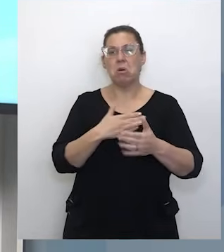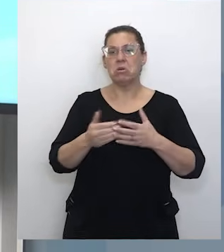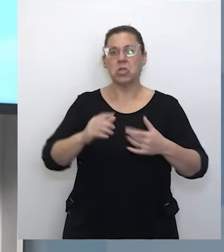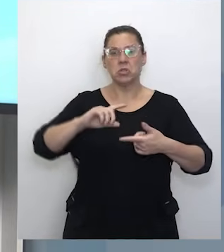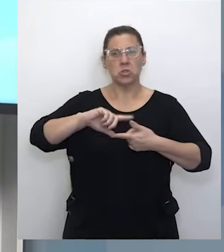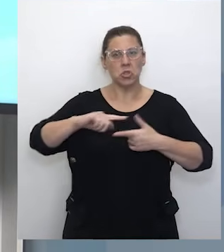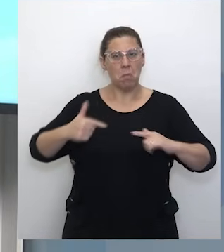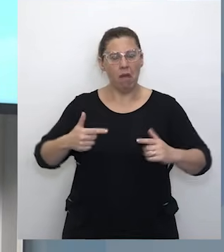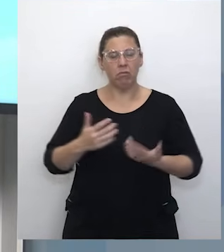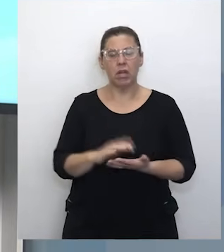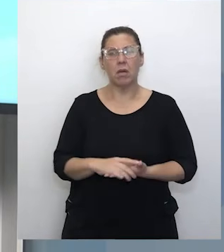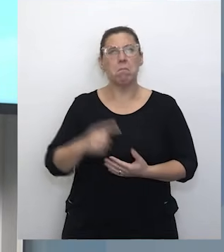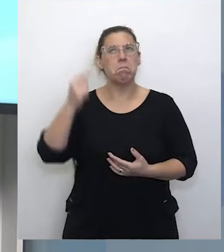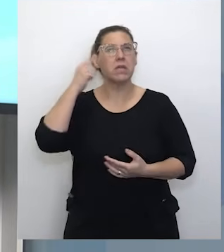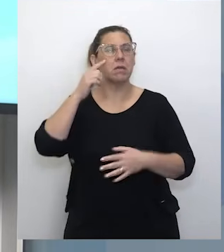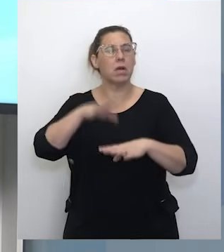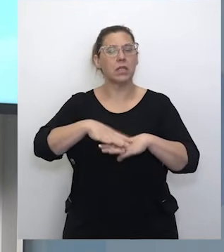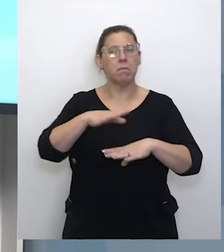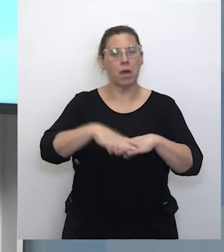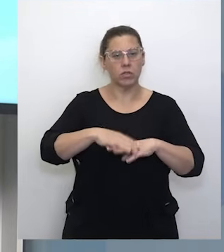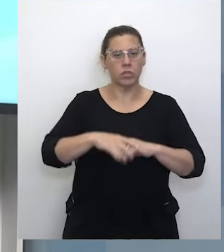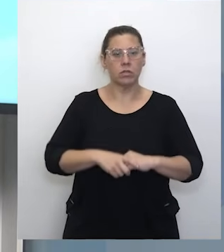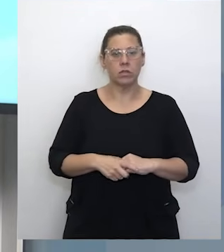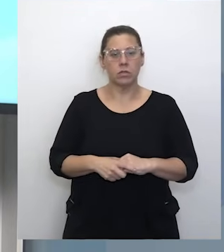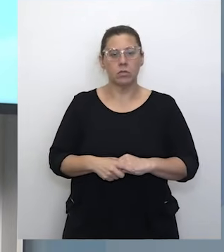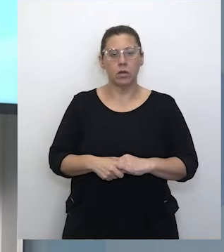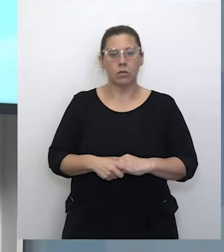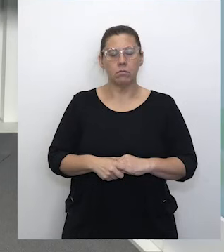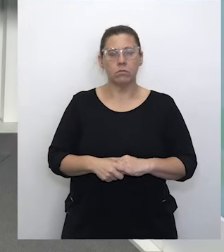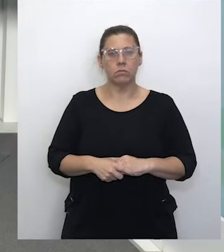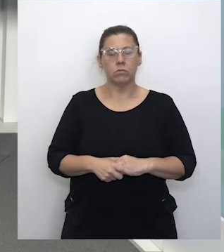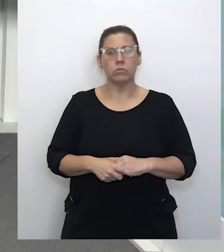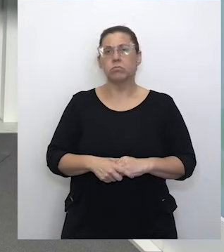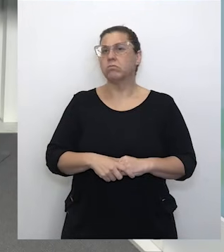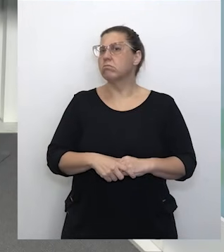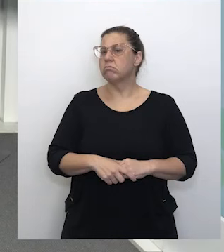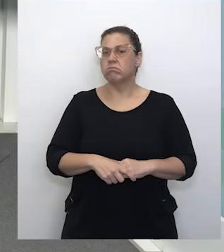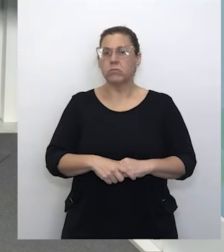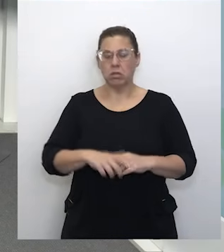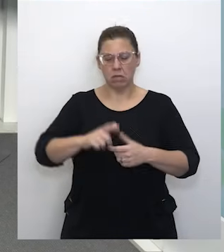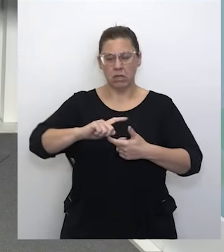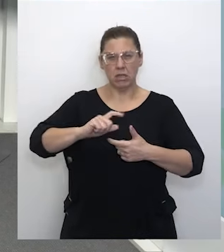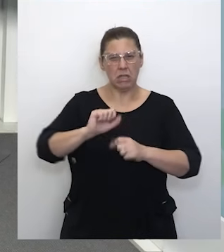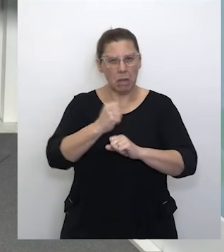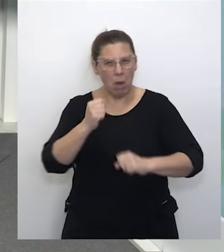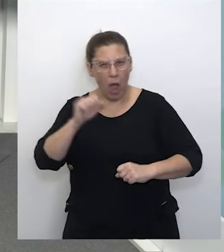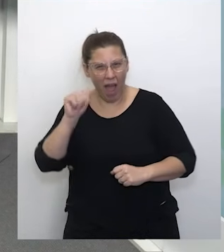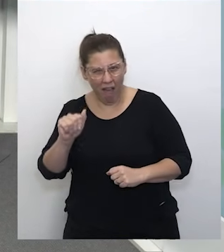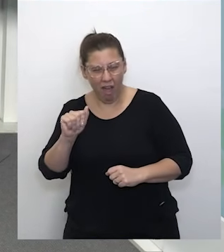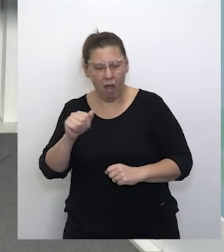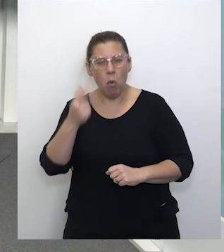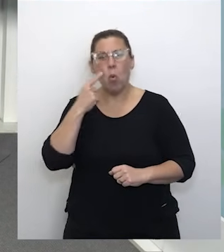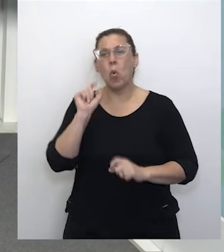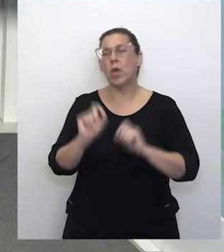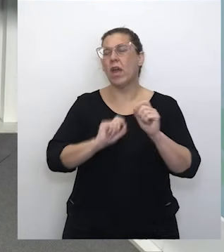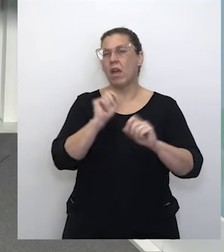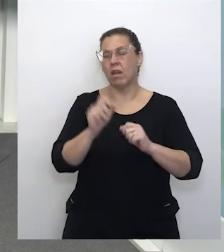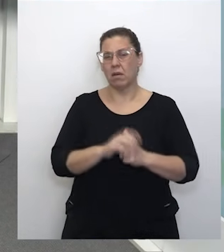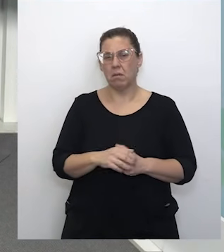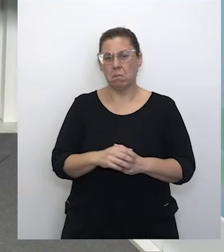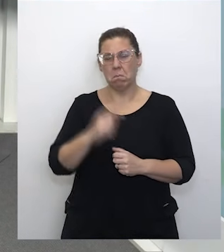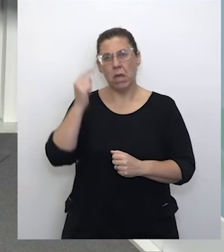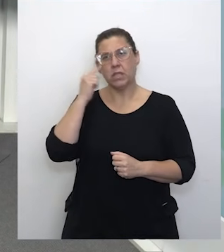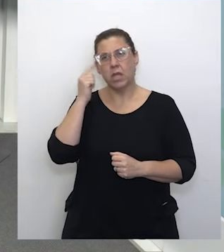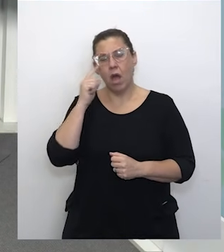tá? Vamos pensar na matemática. Alguma coisa de tamanho A. O que a gente pode medir com isso? Desenhar com isso. Posso